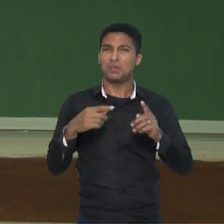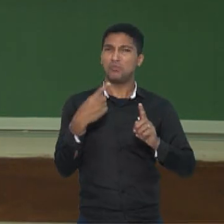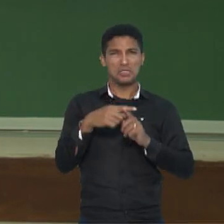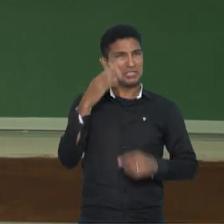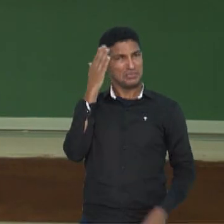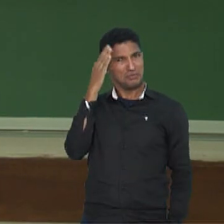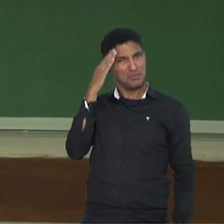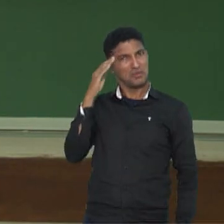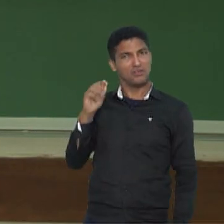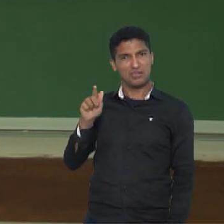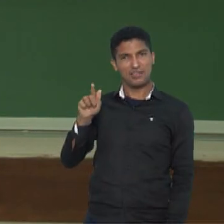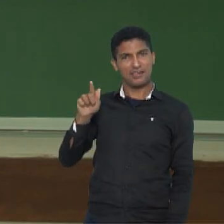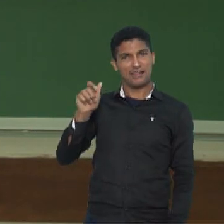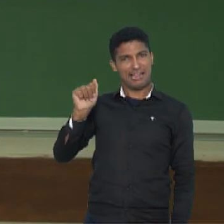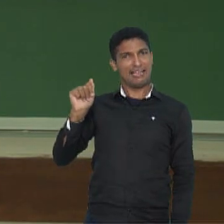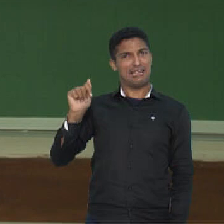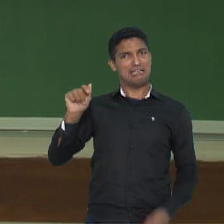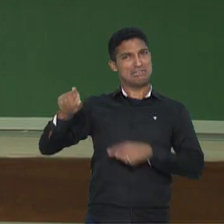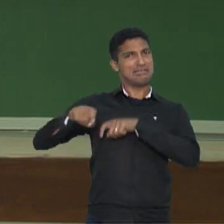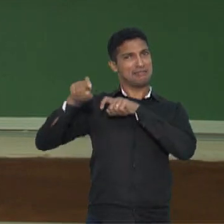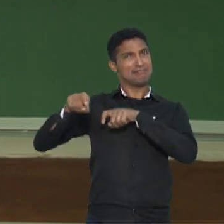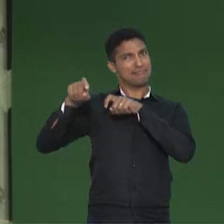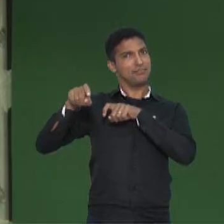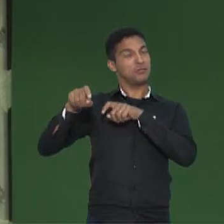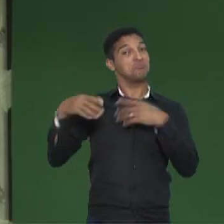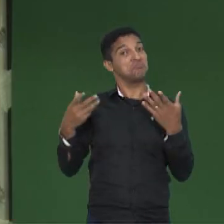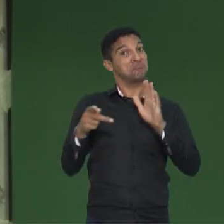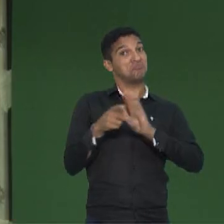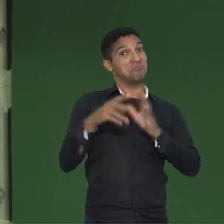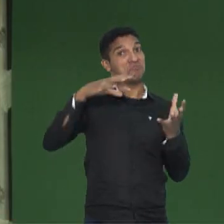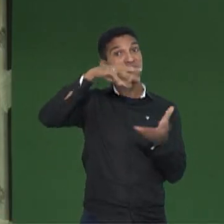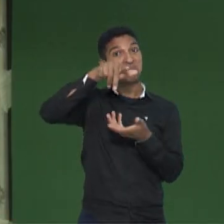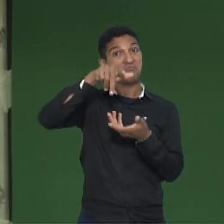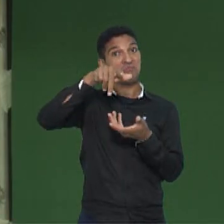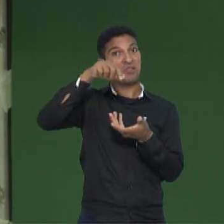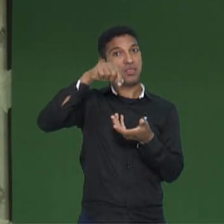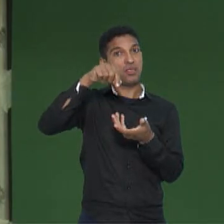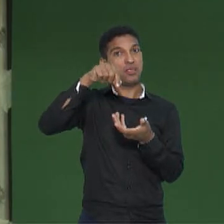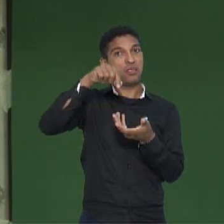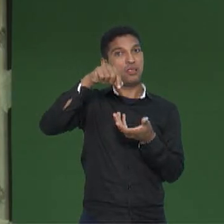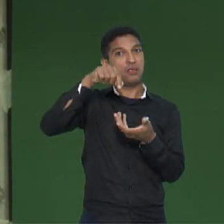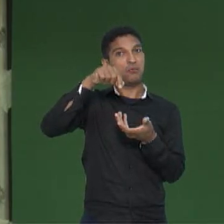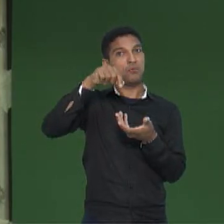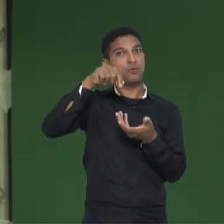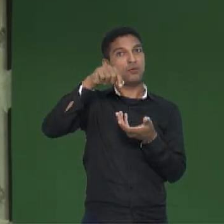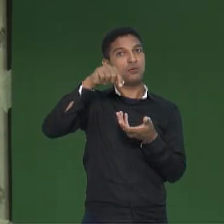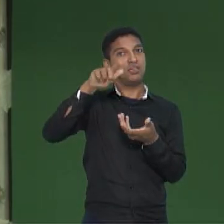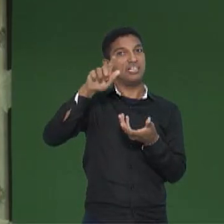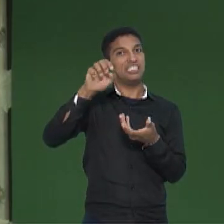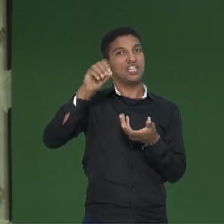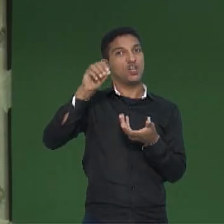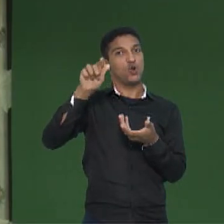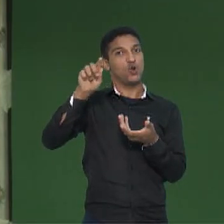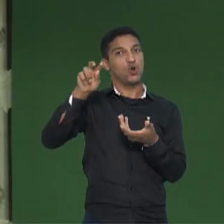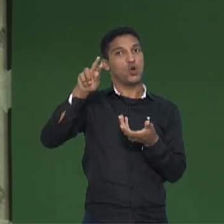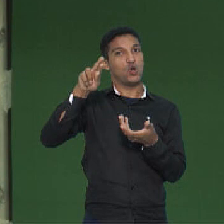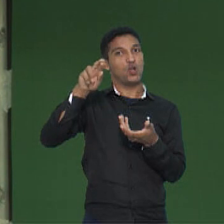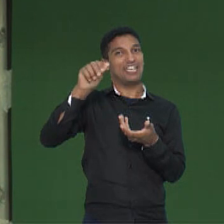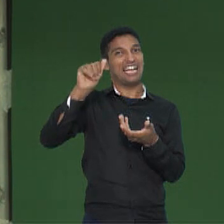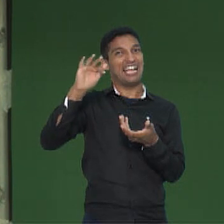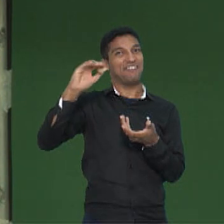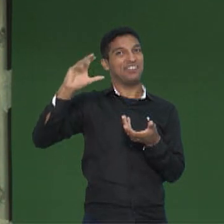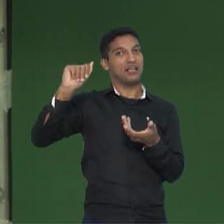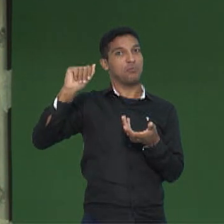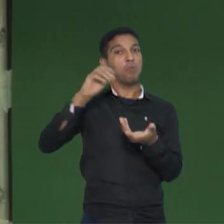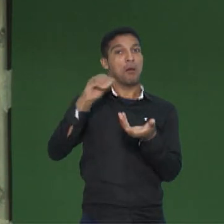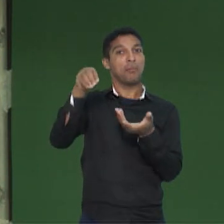sobre agricultura? Bom, uma questão geográfica. Agricultura, a geografia trabalha com isso. Ah, mas e